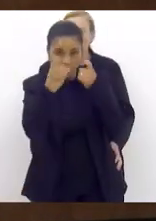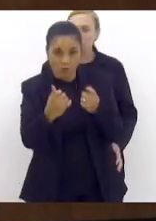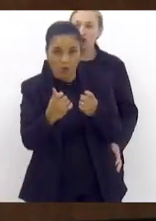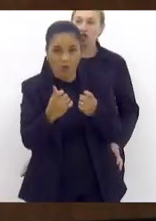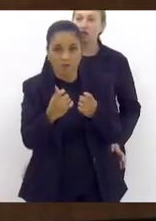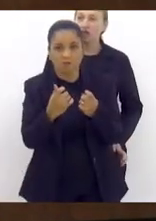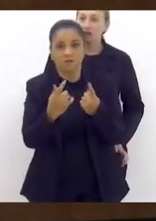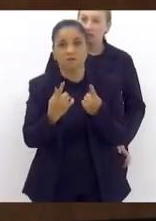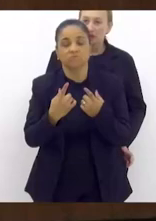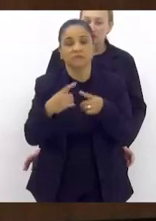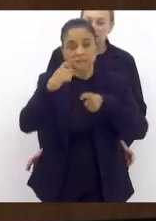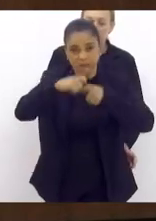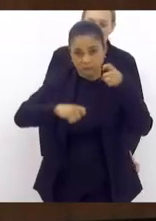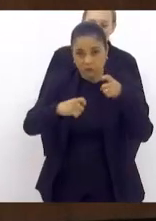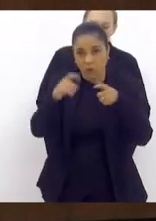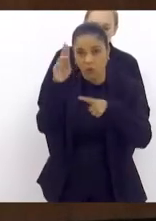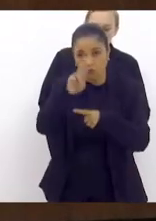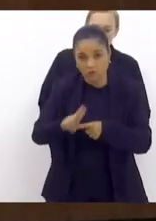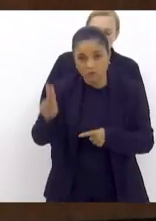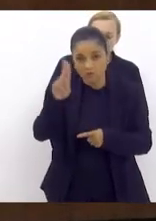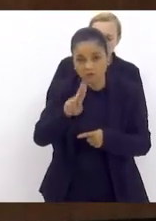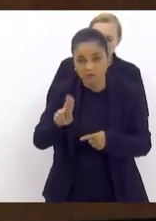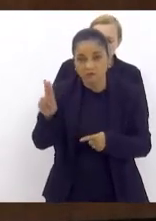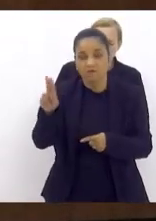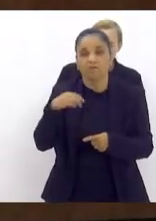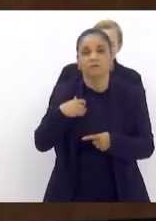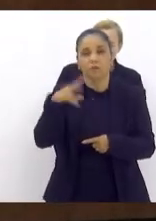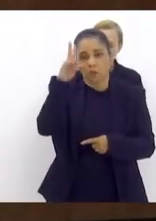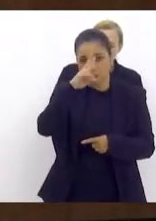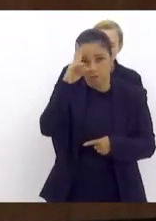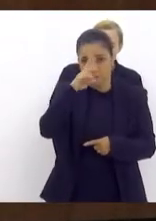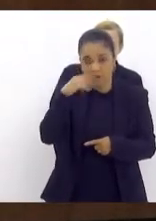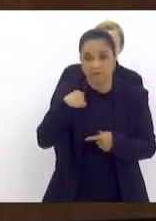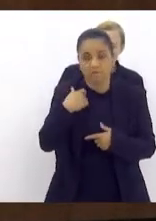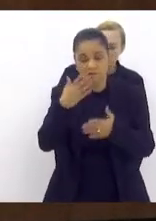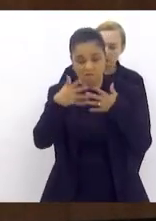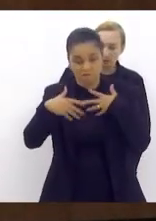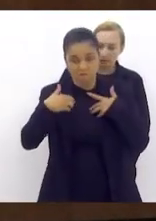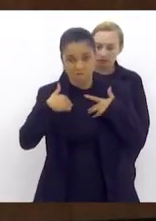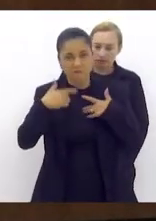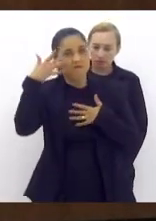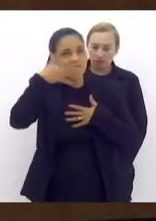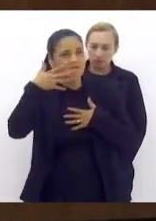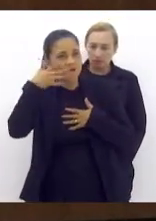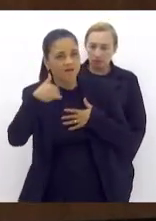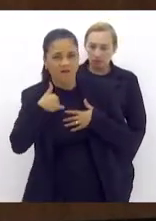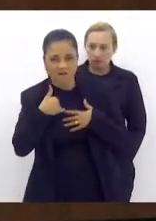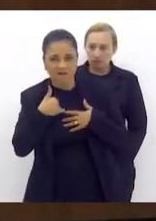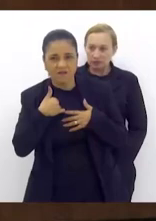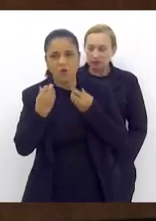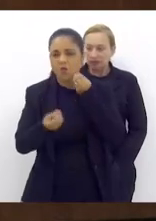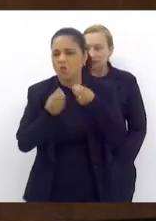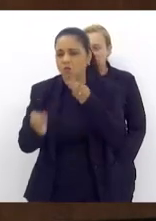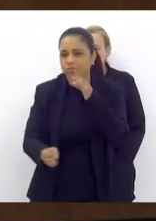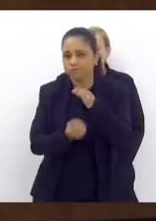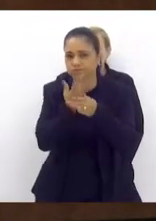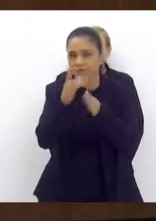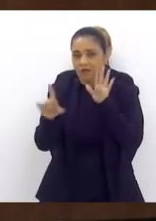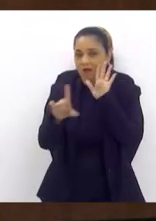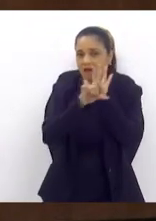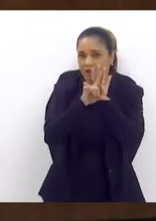sexual nas universidades, e eu lembrava na minha fala como se deu a criação da lei